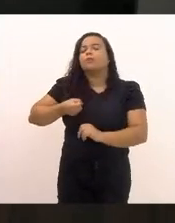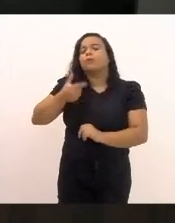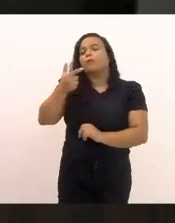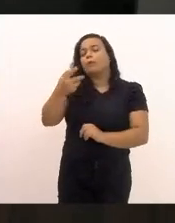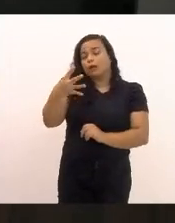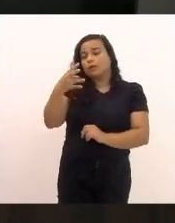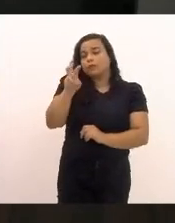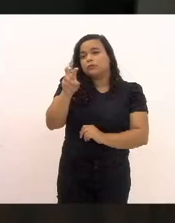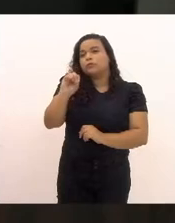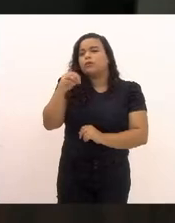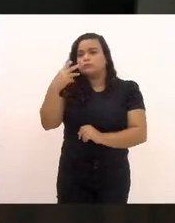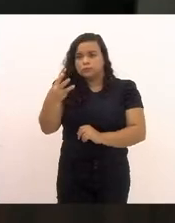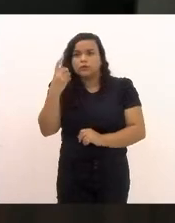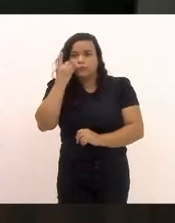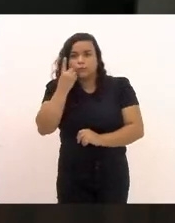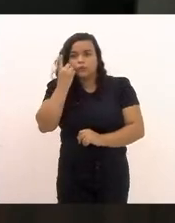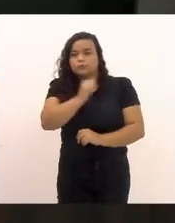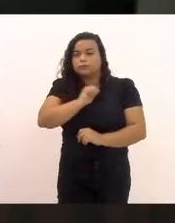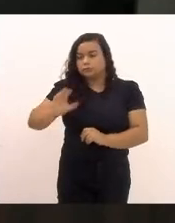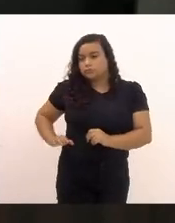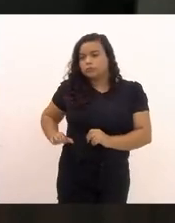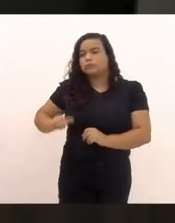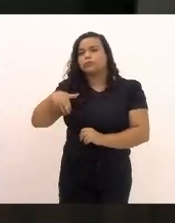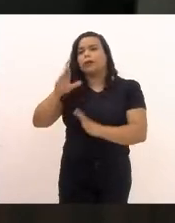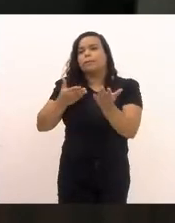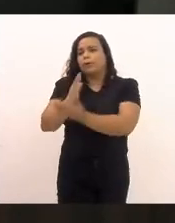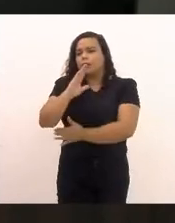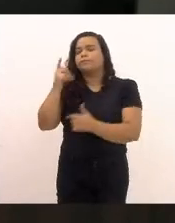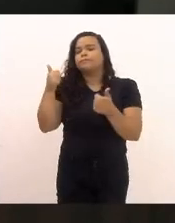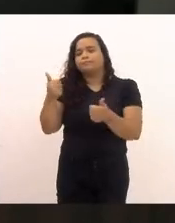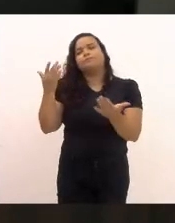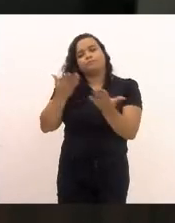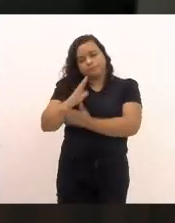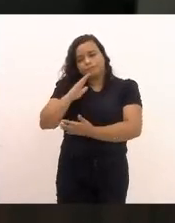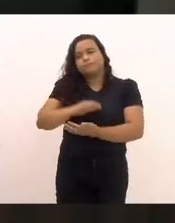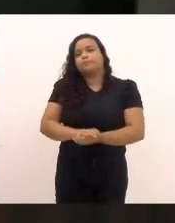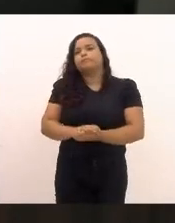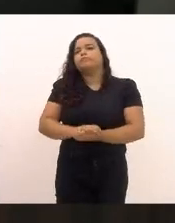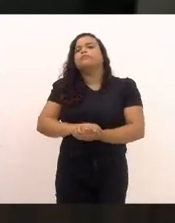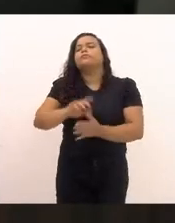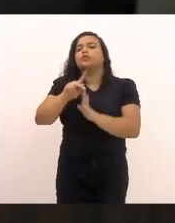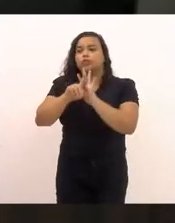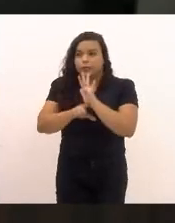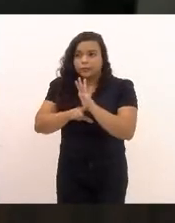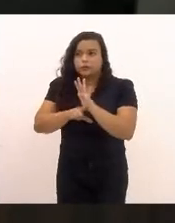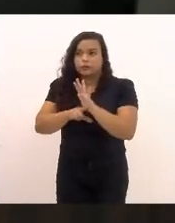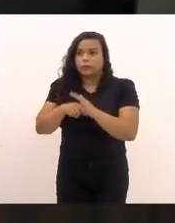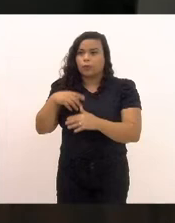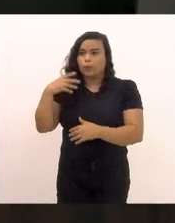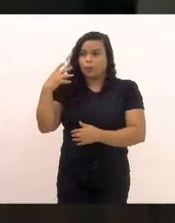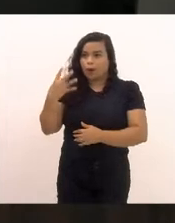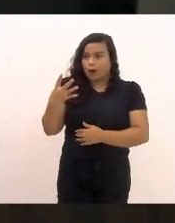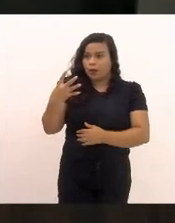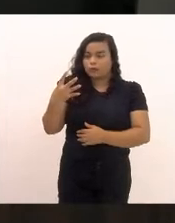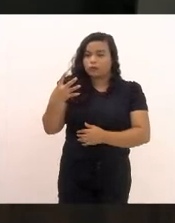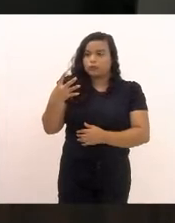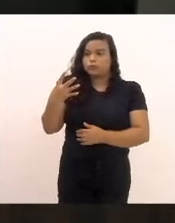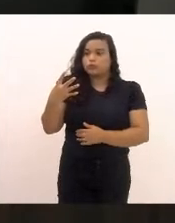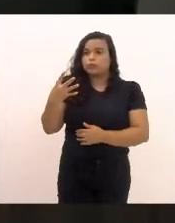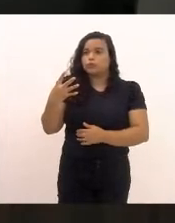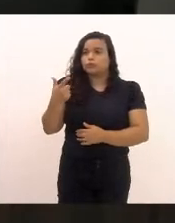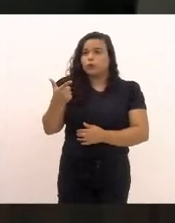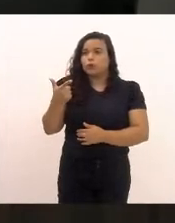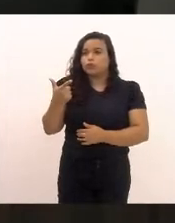4503, do deputado André Siriano. Senhores que aprovam, permaneçam como estão, aprovado. Projeto número 4220,